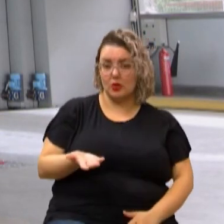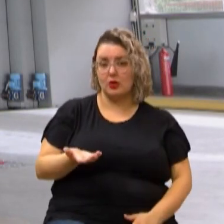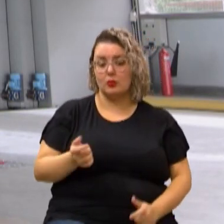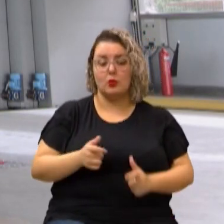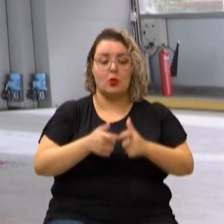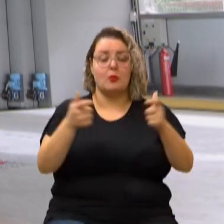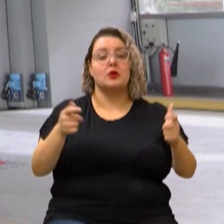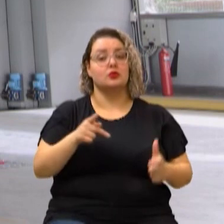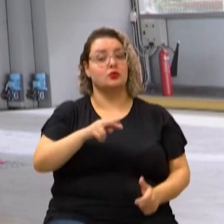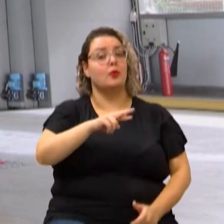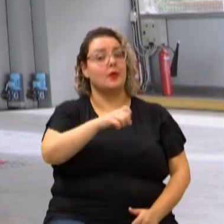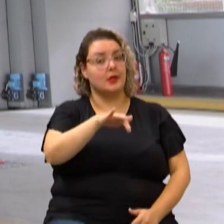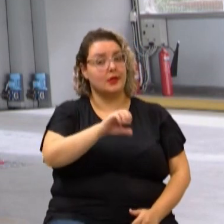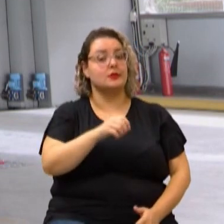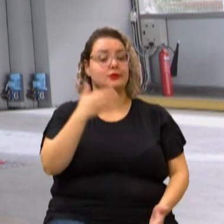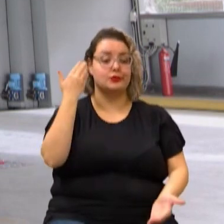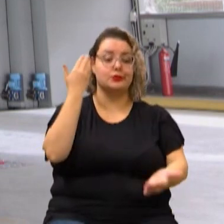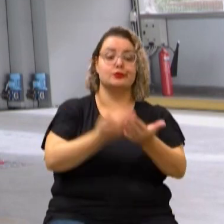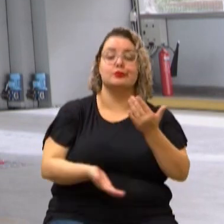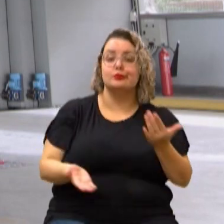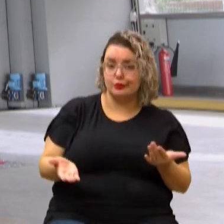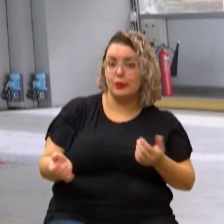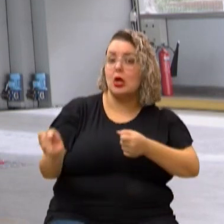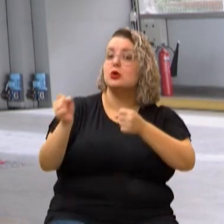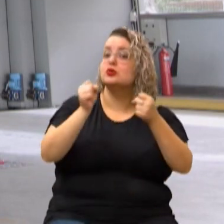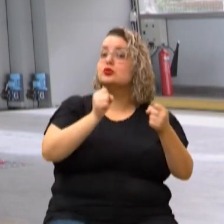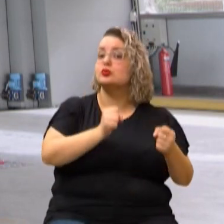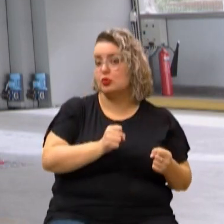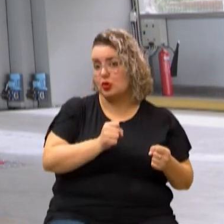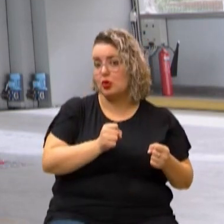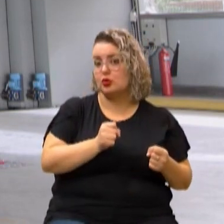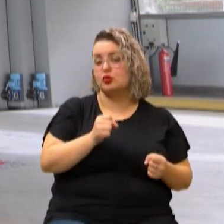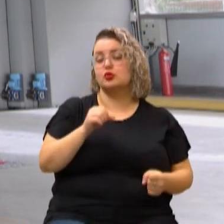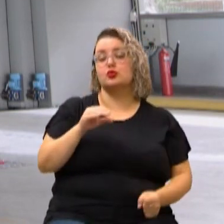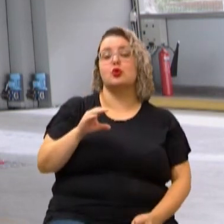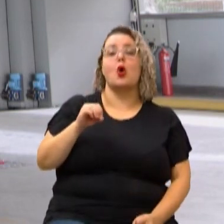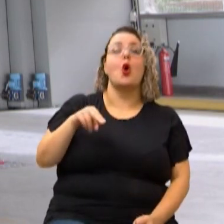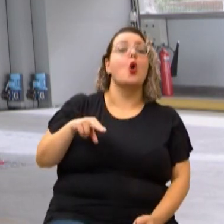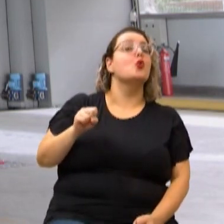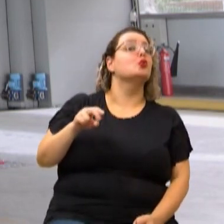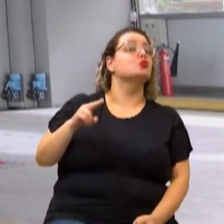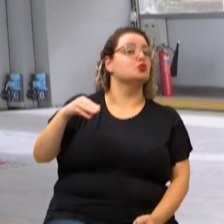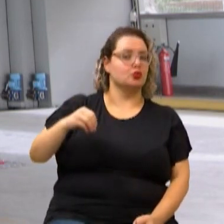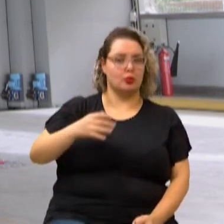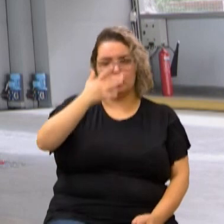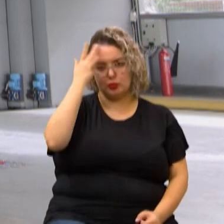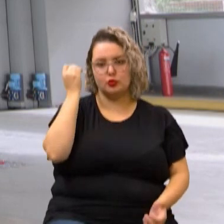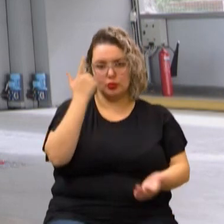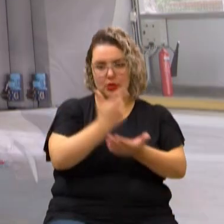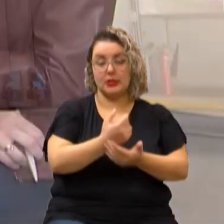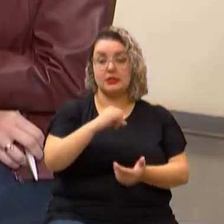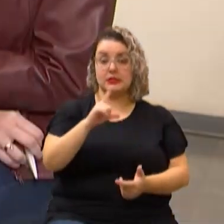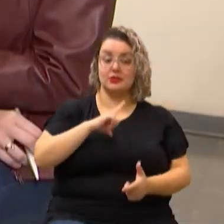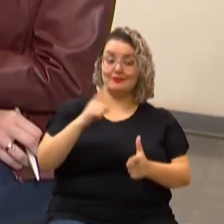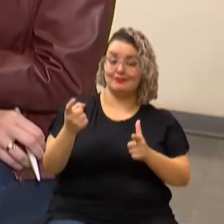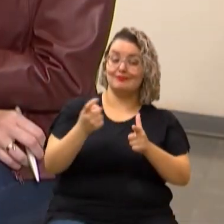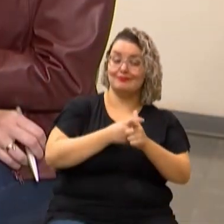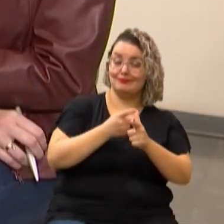equilíbrio. Professor, para a gente finalizar a nossa conversa, quais seriam as principais palavras que